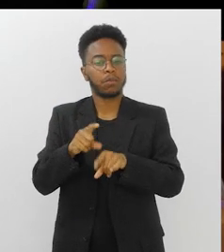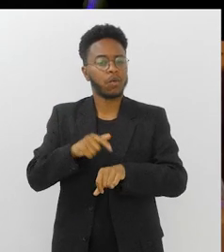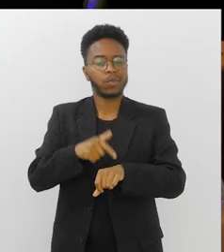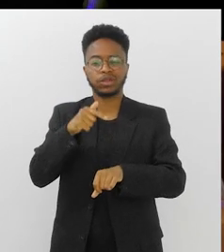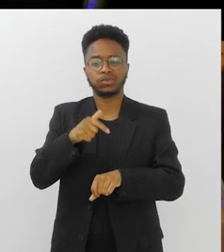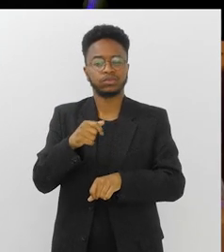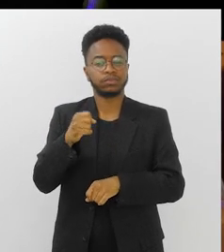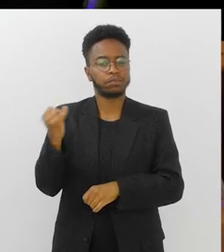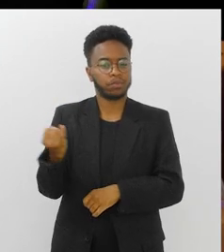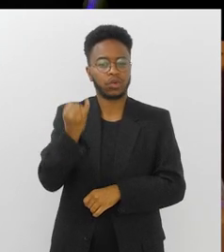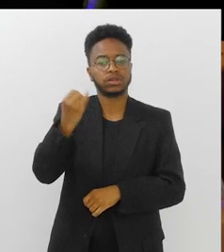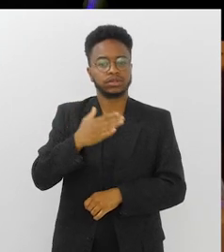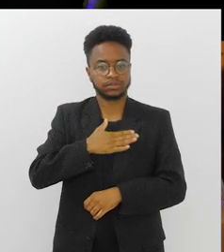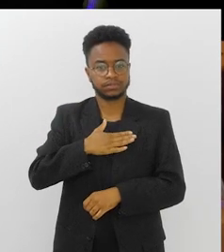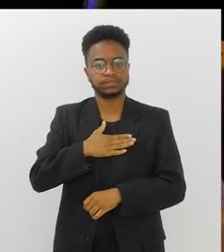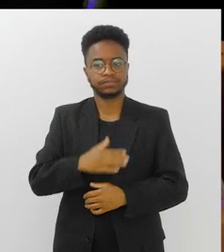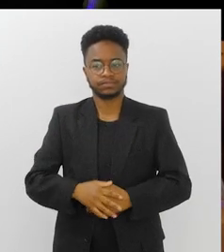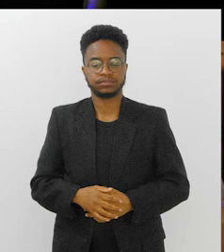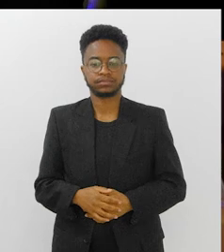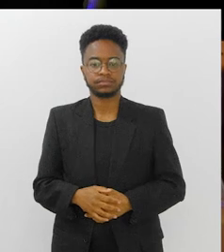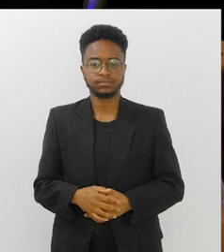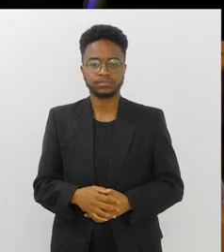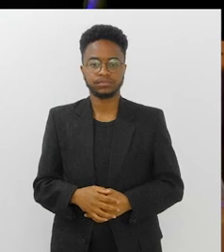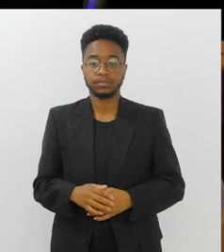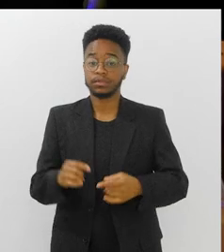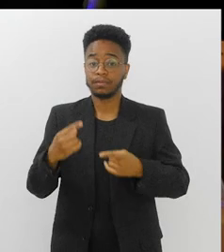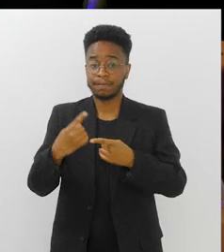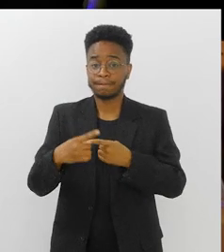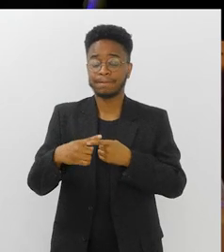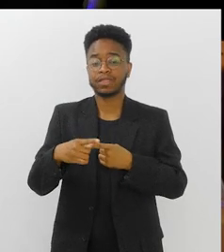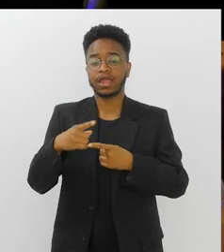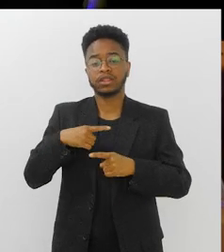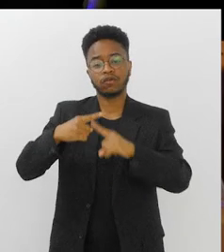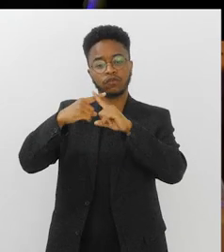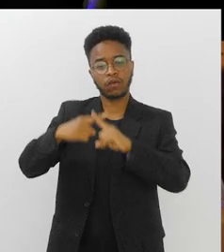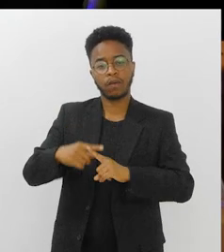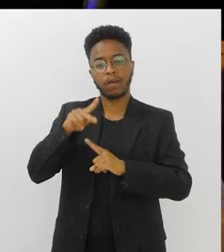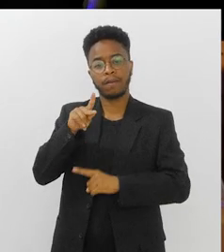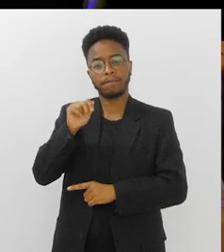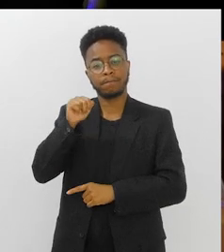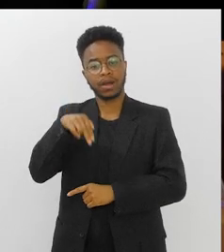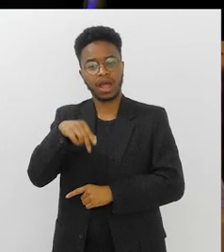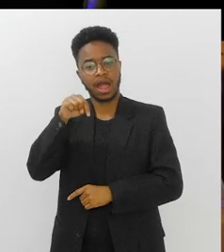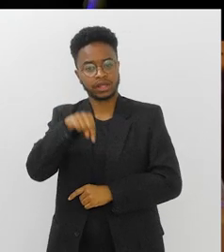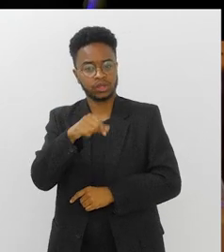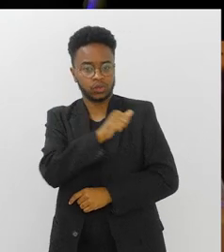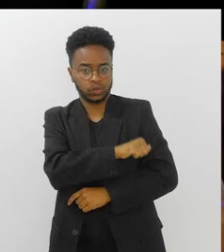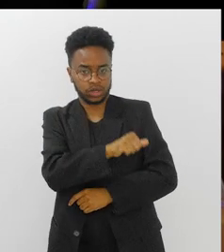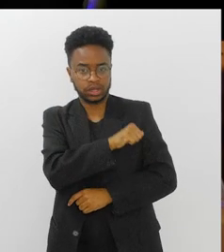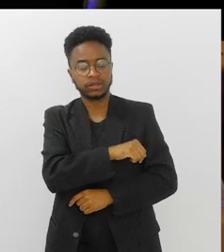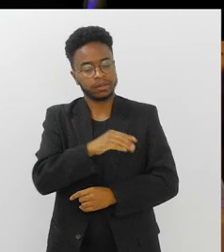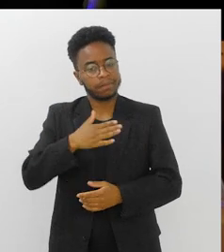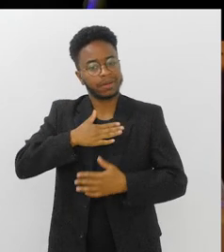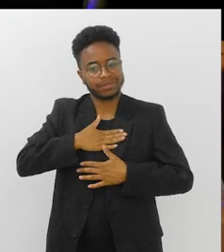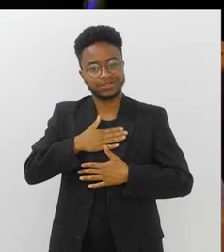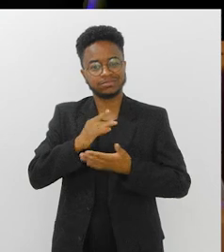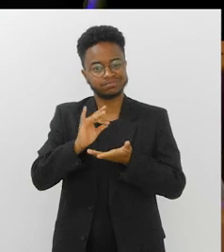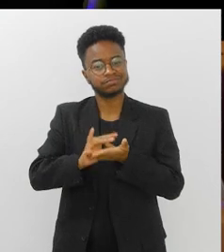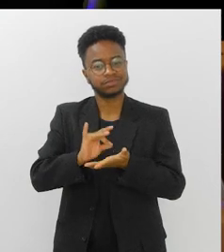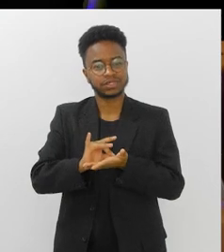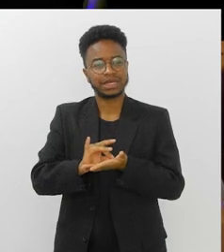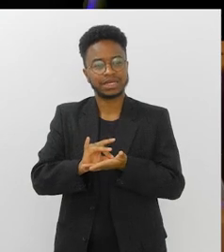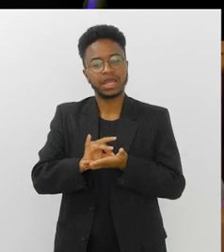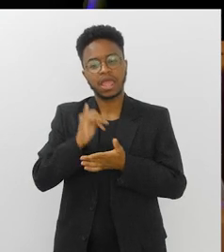ímpar para mim e os jogos para para panamericanos aqui no Rio para mim foi sabe